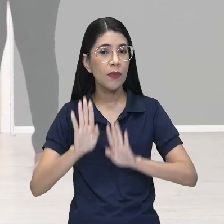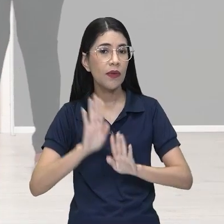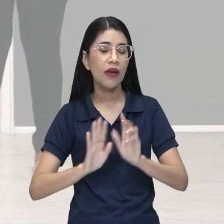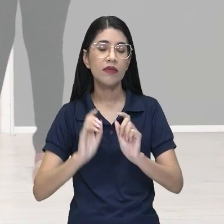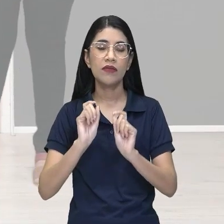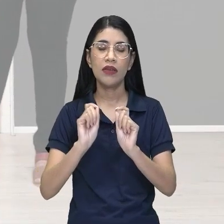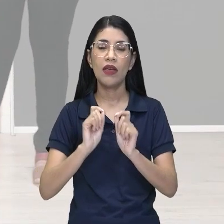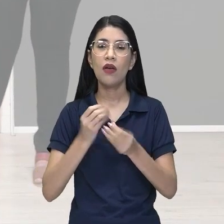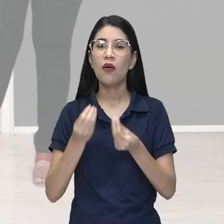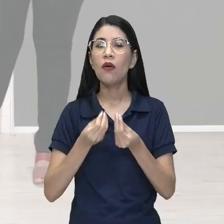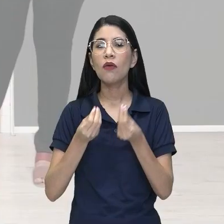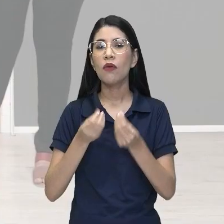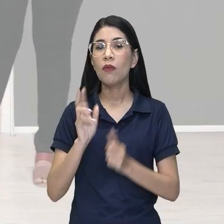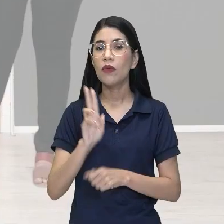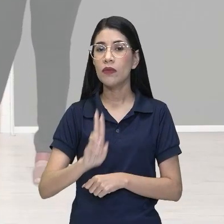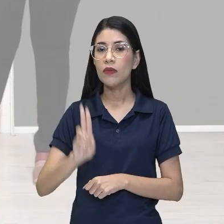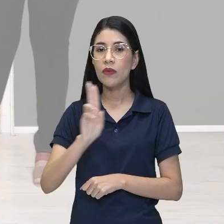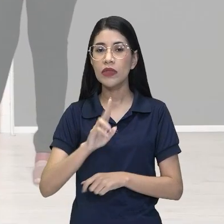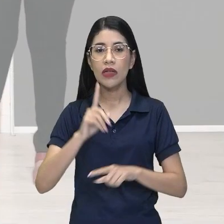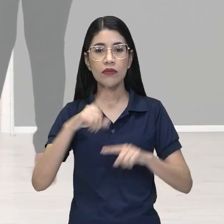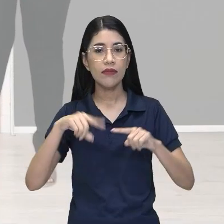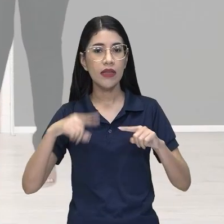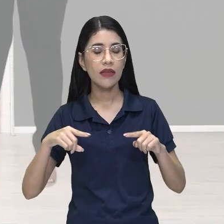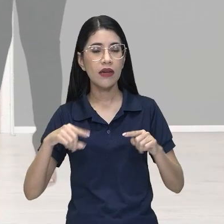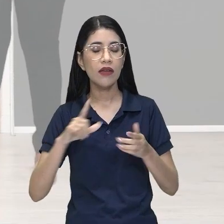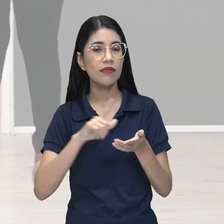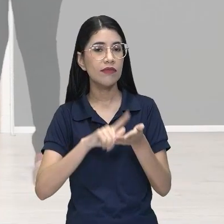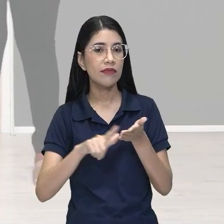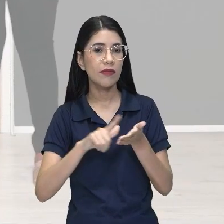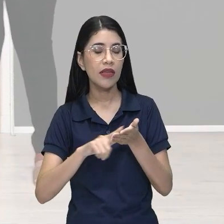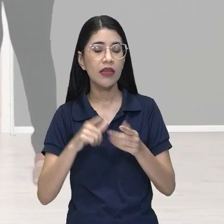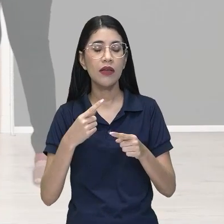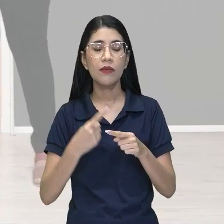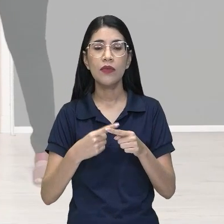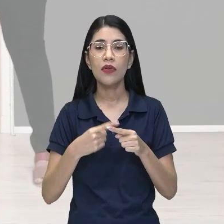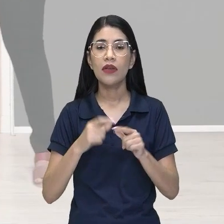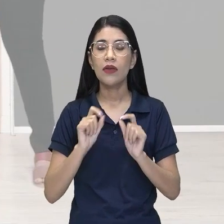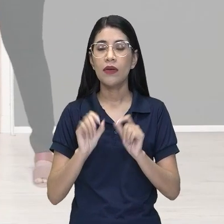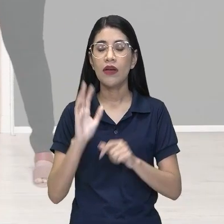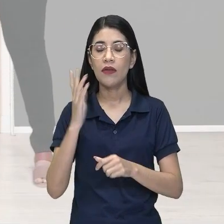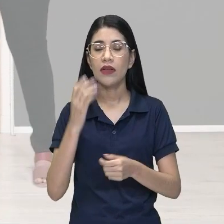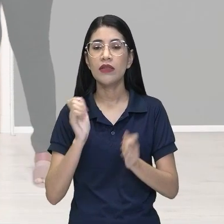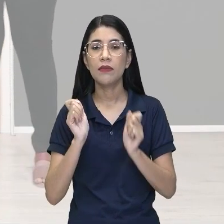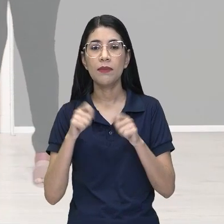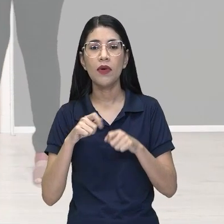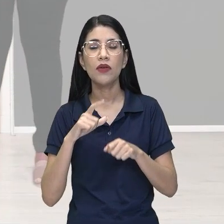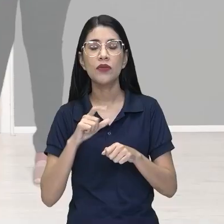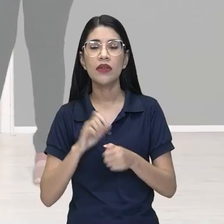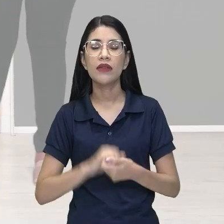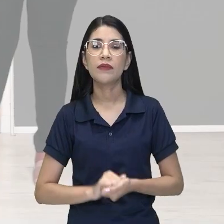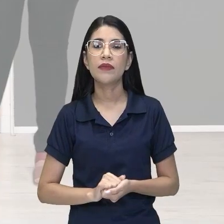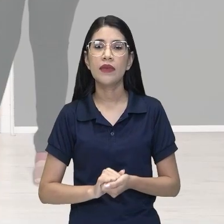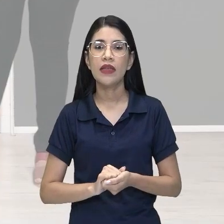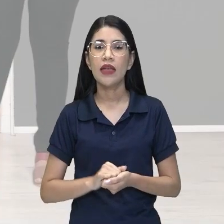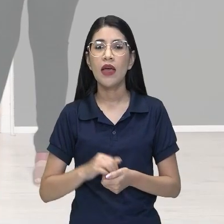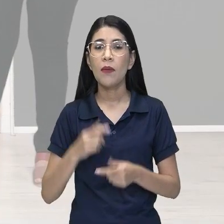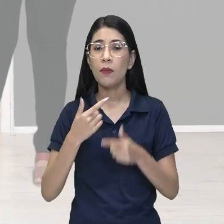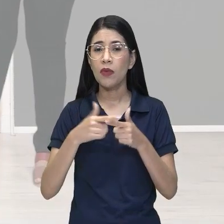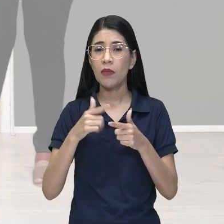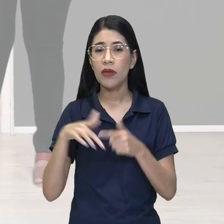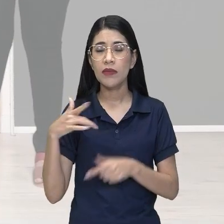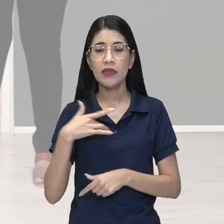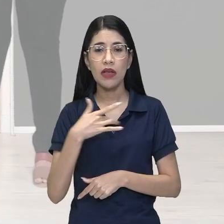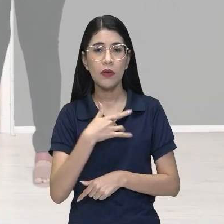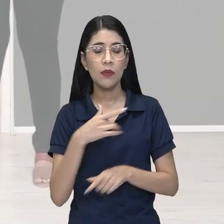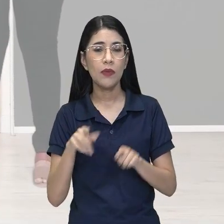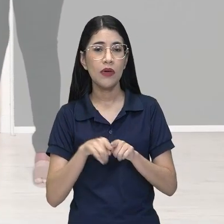ao manipular, esses produtos de limpeza, porque eles podem causar danos à saúde e ao